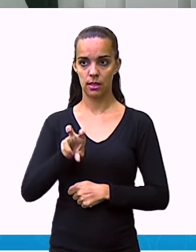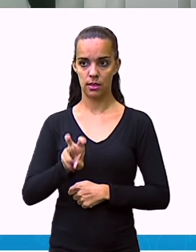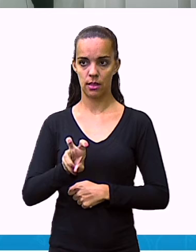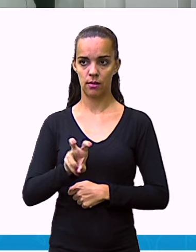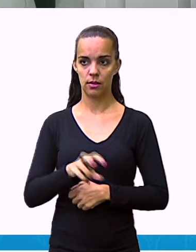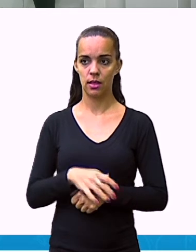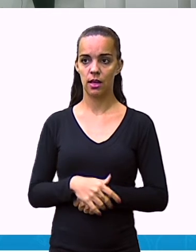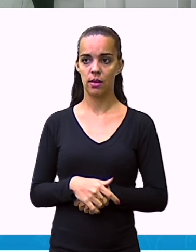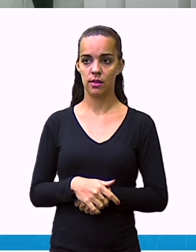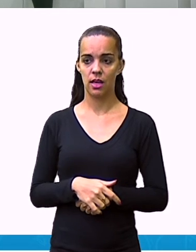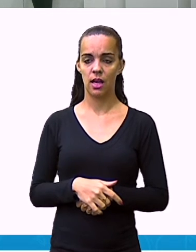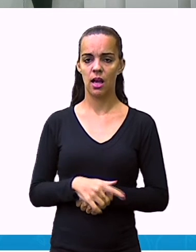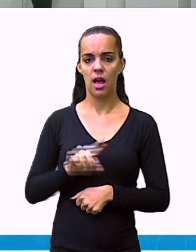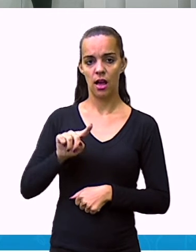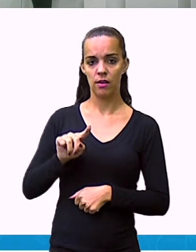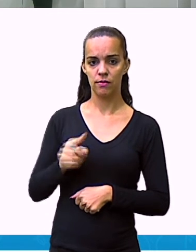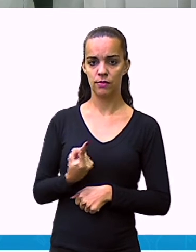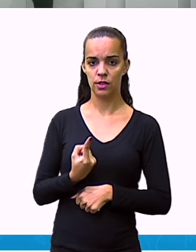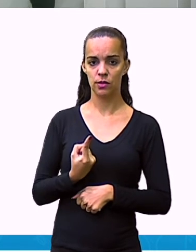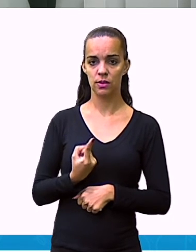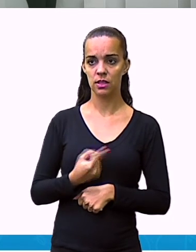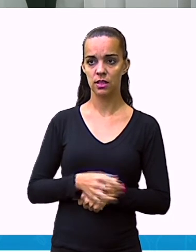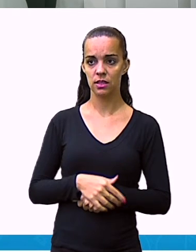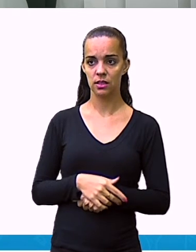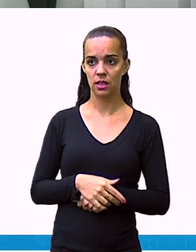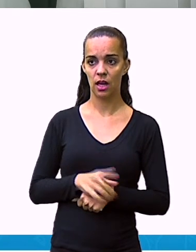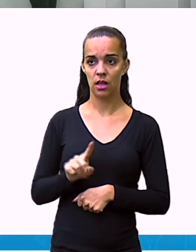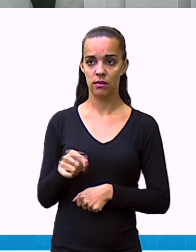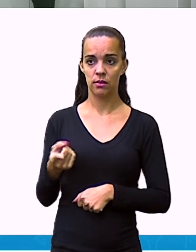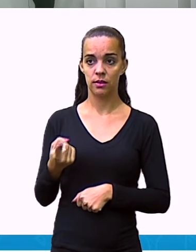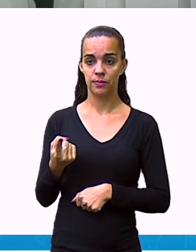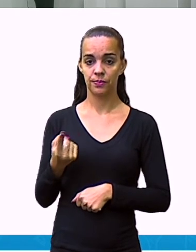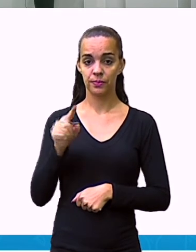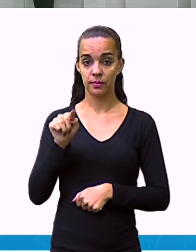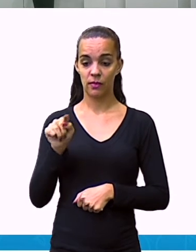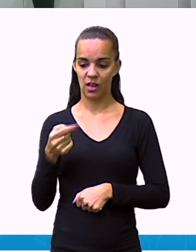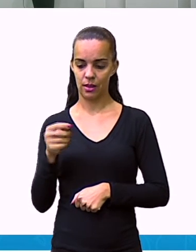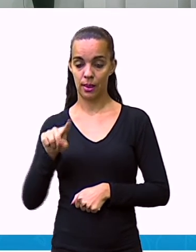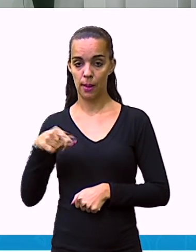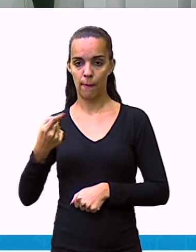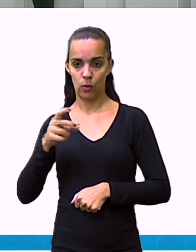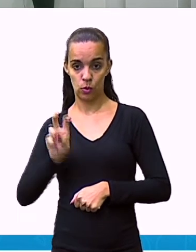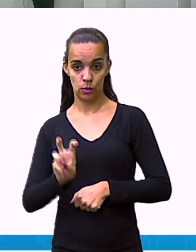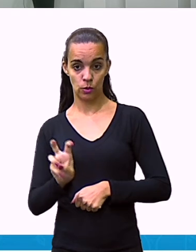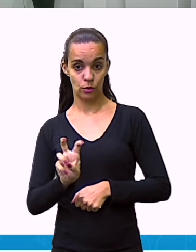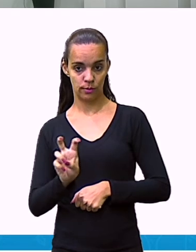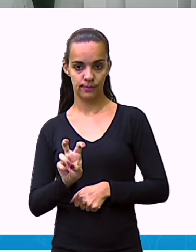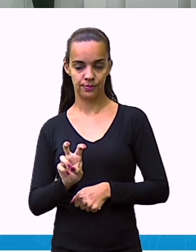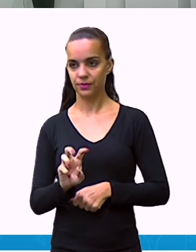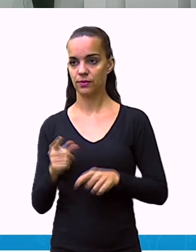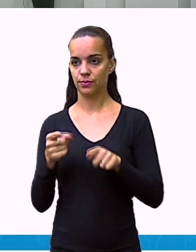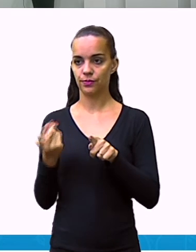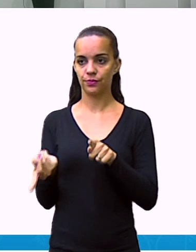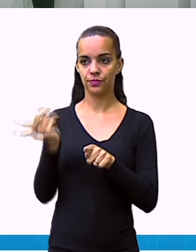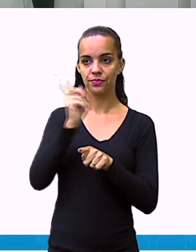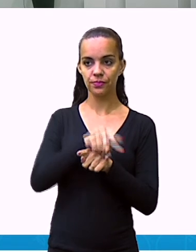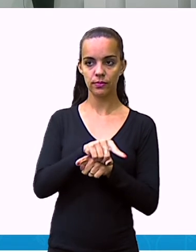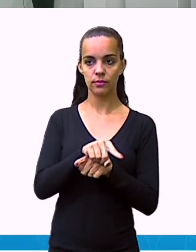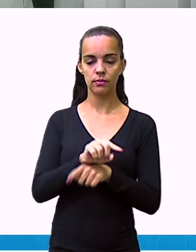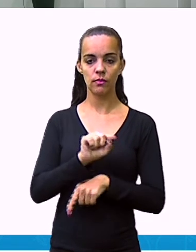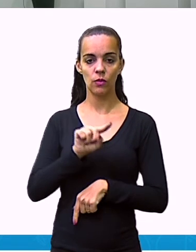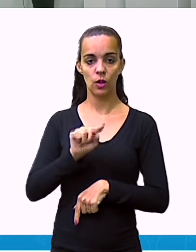a, está no final desse número e eu vou caminhar com essa, 3 casas Olha uma